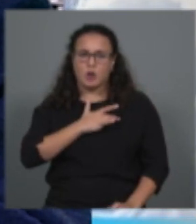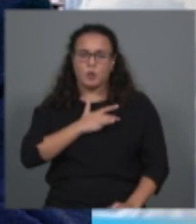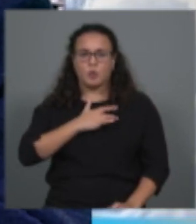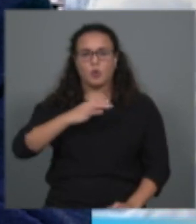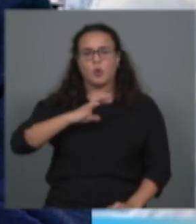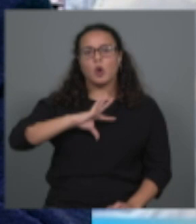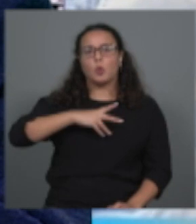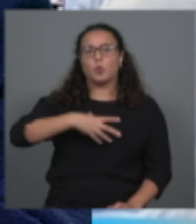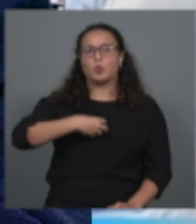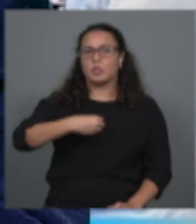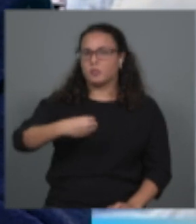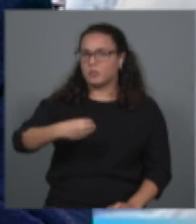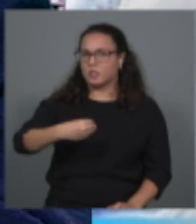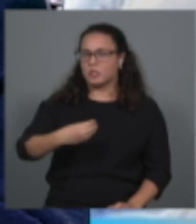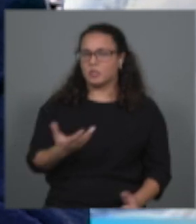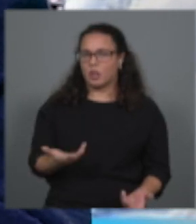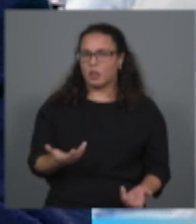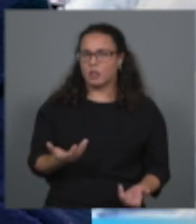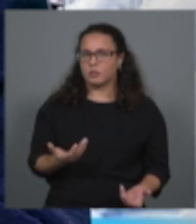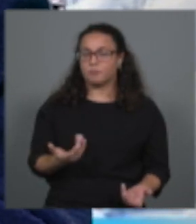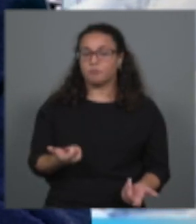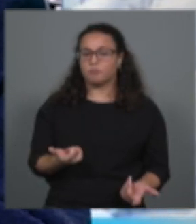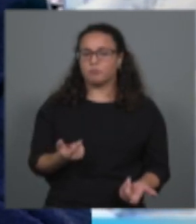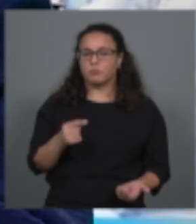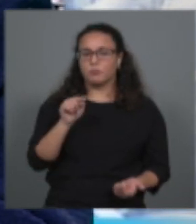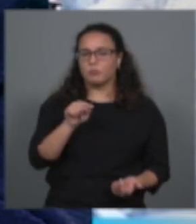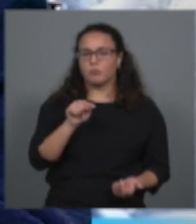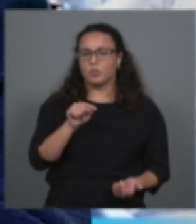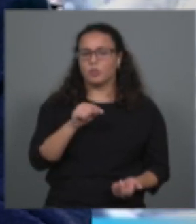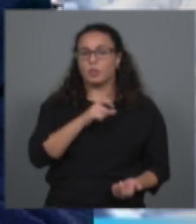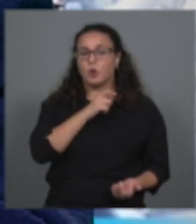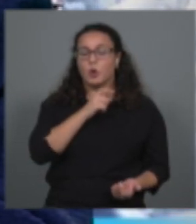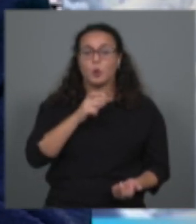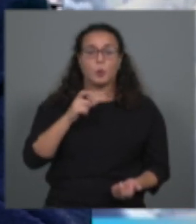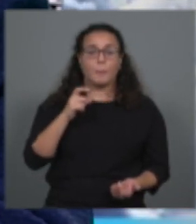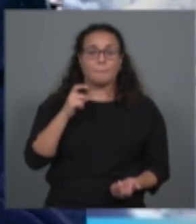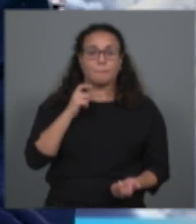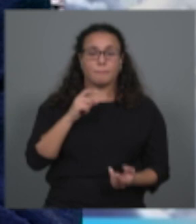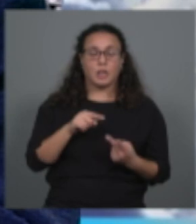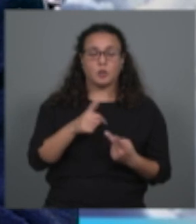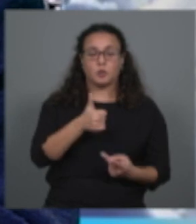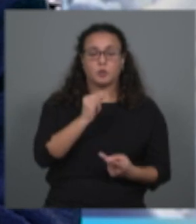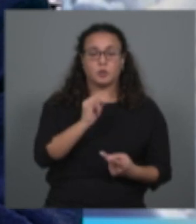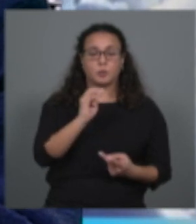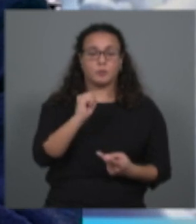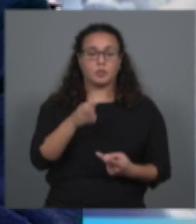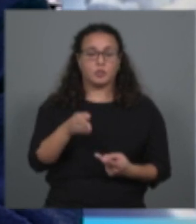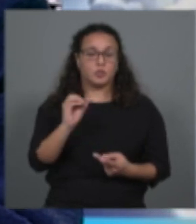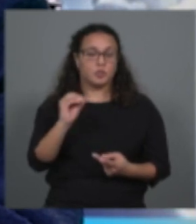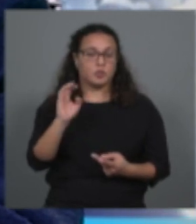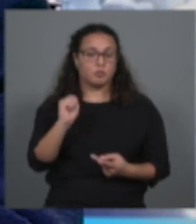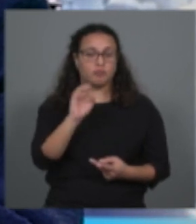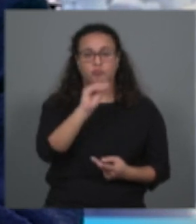Cruz, porque os párocos, os bispos, o requisitavam um pouco de todo o lado